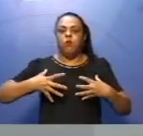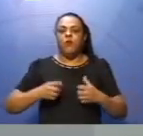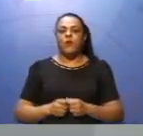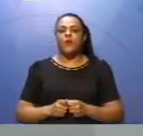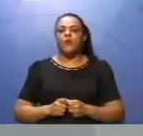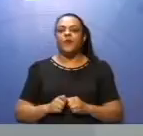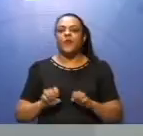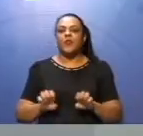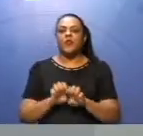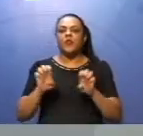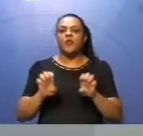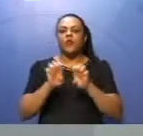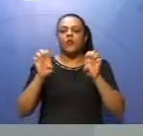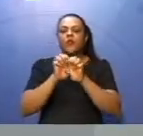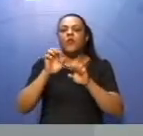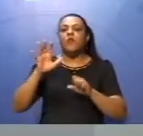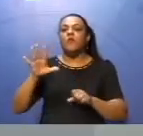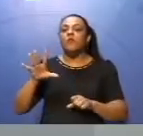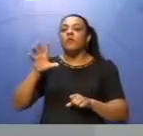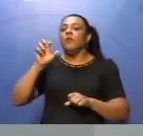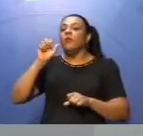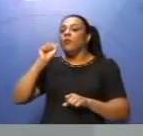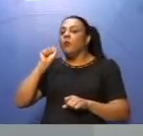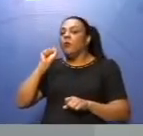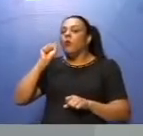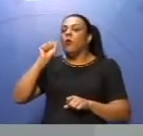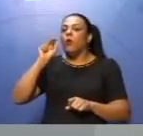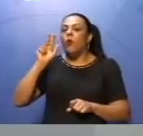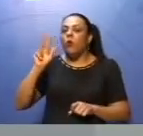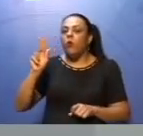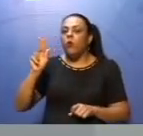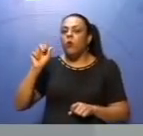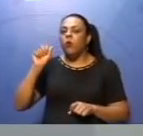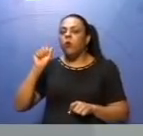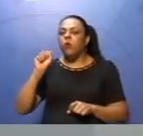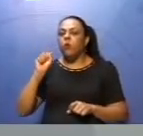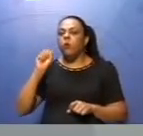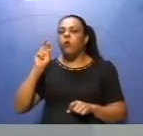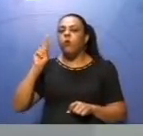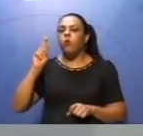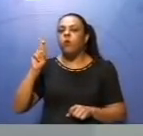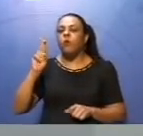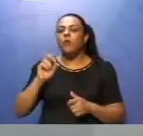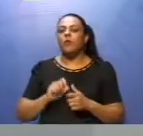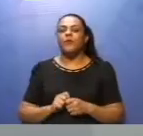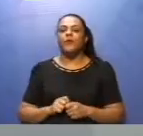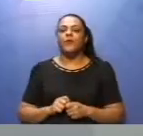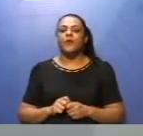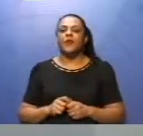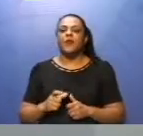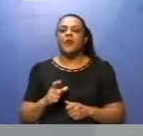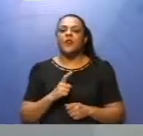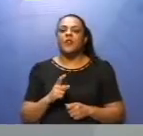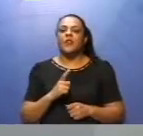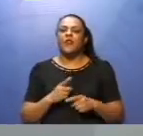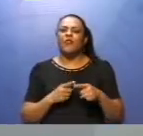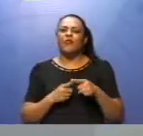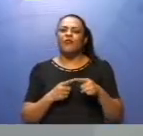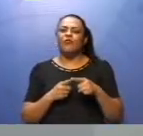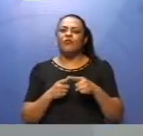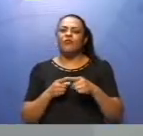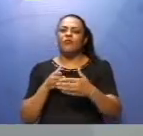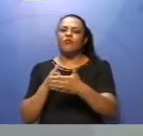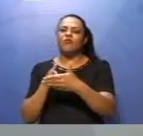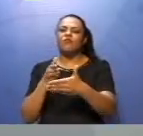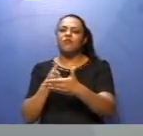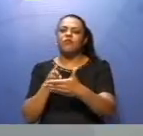estrutura respiratória, ao longo de toda ela, nós temos um tipo de barreira